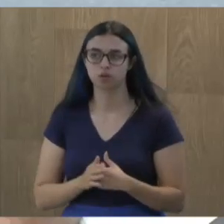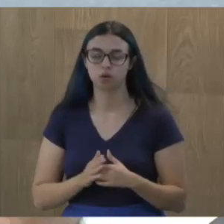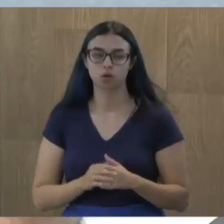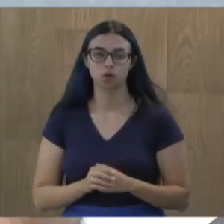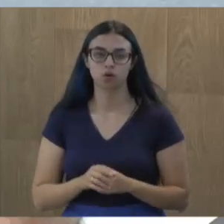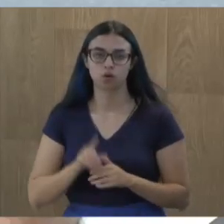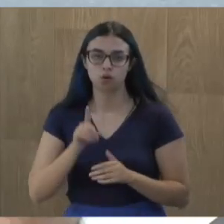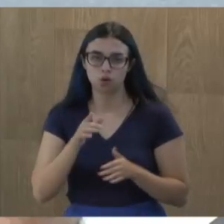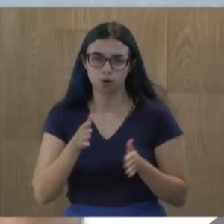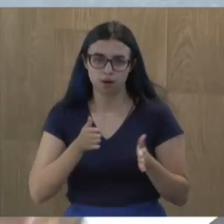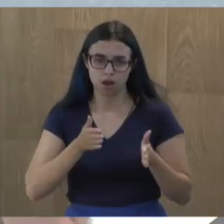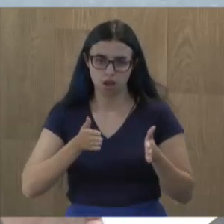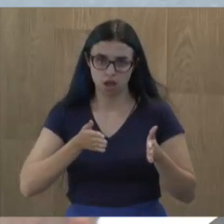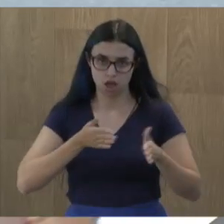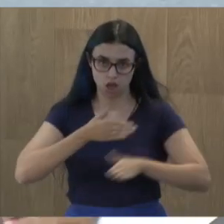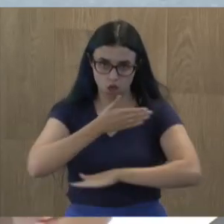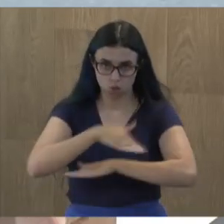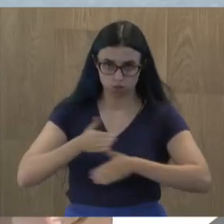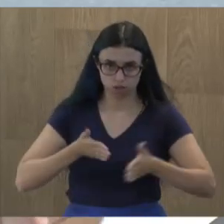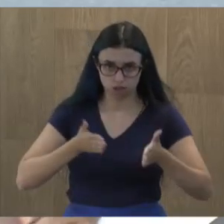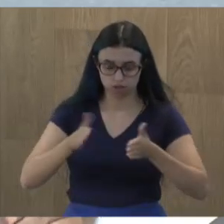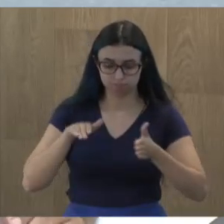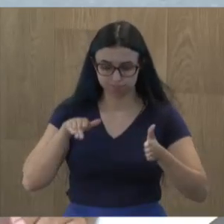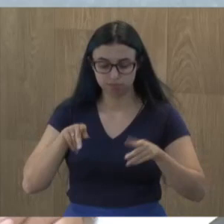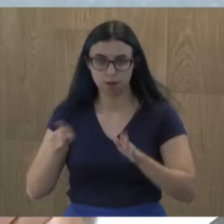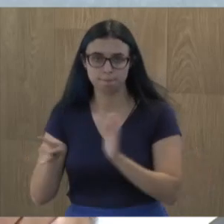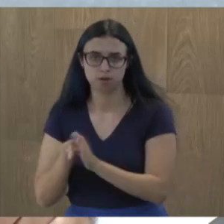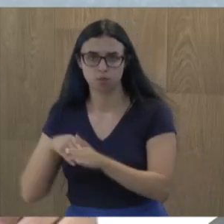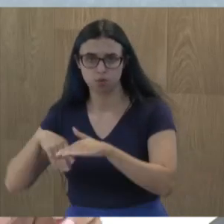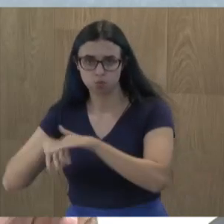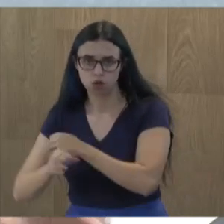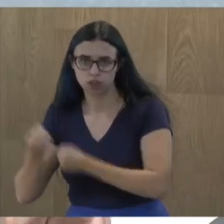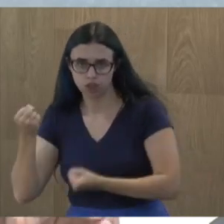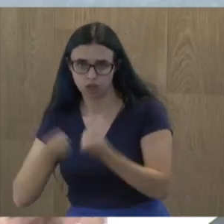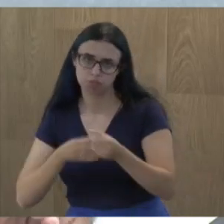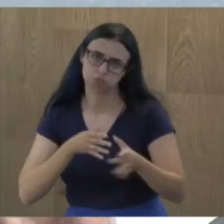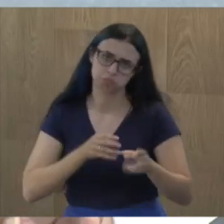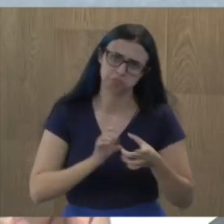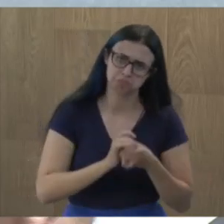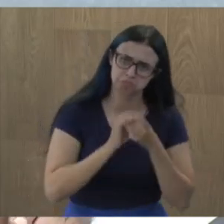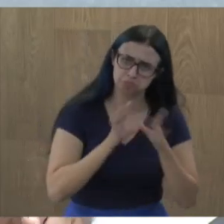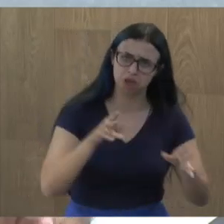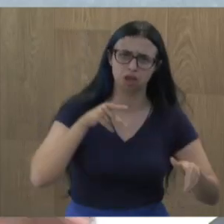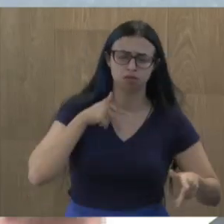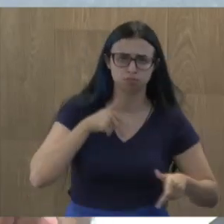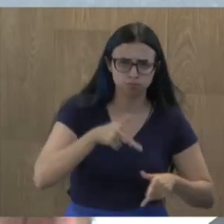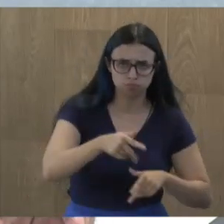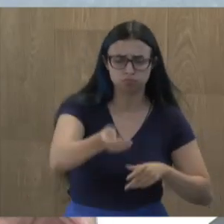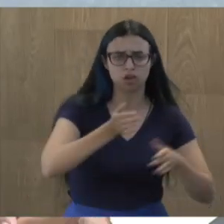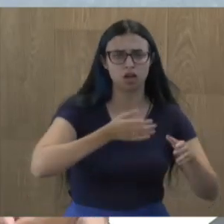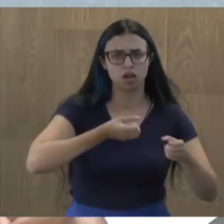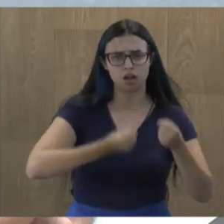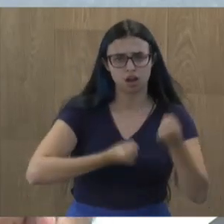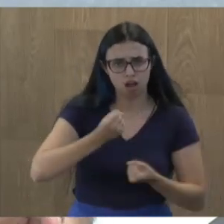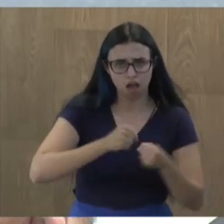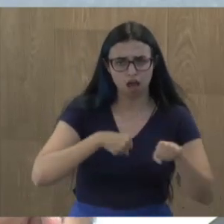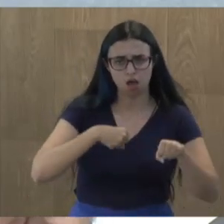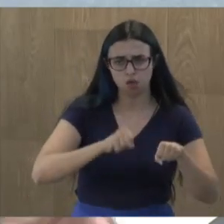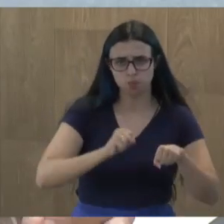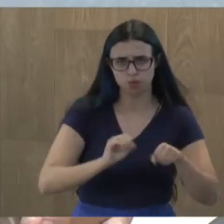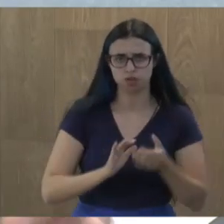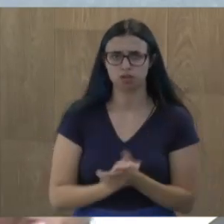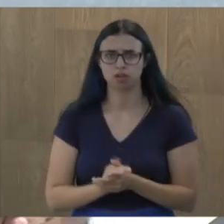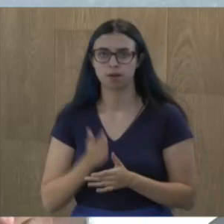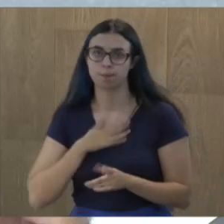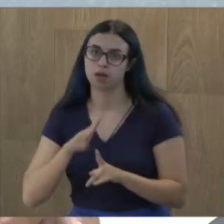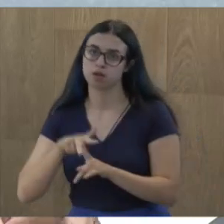começar agora um trabalho que a gente acompanhou junto ali ao Lucas, a pintura estatigráfica da